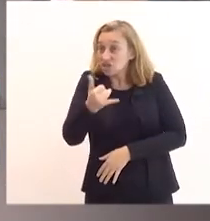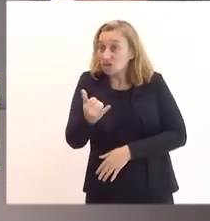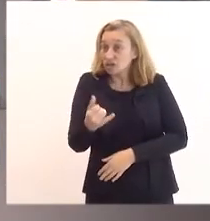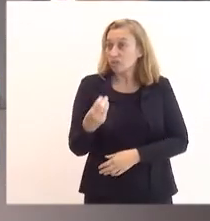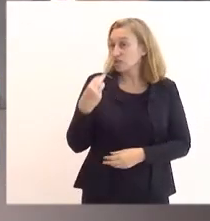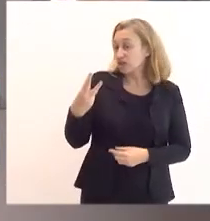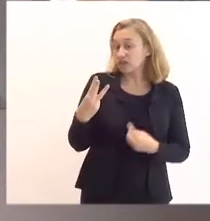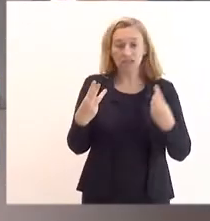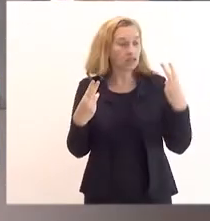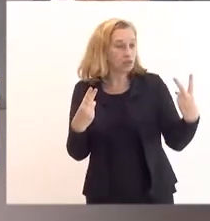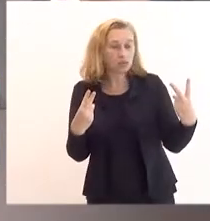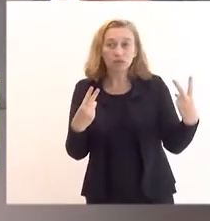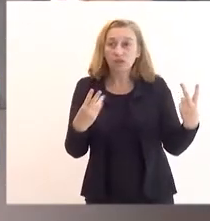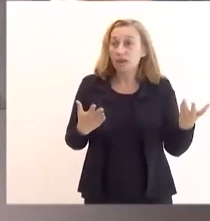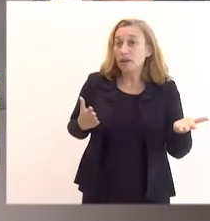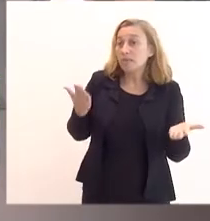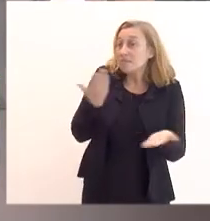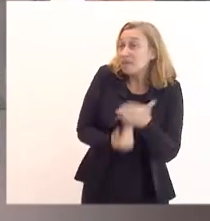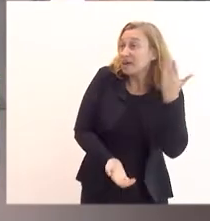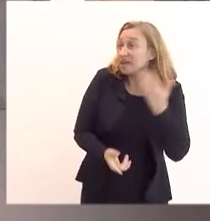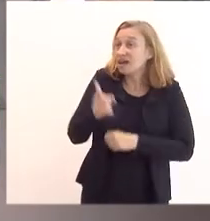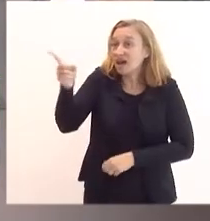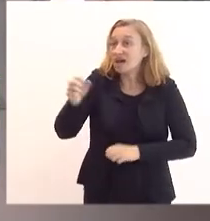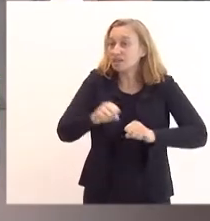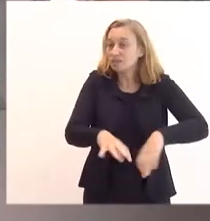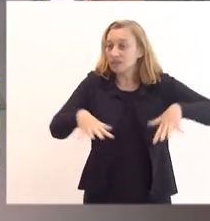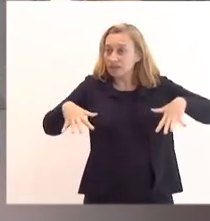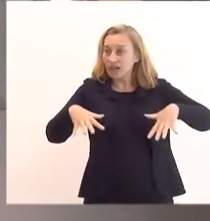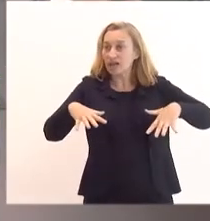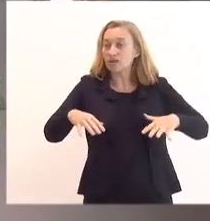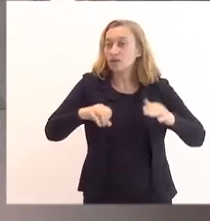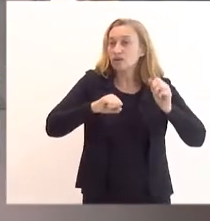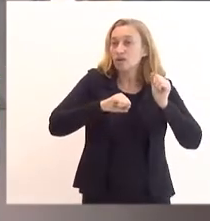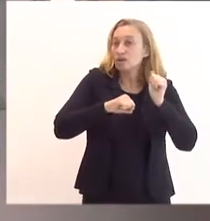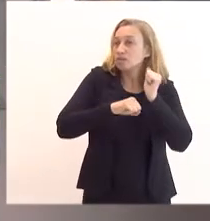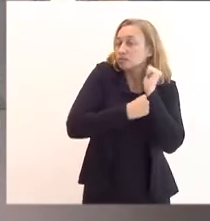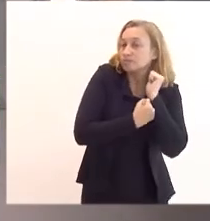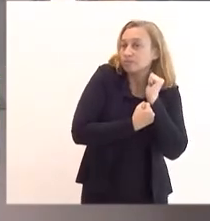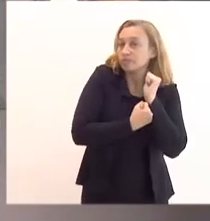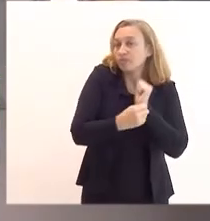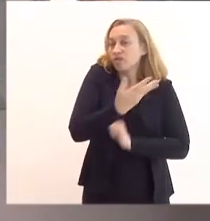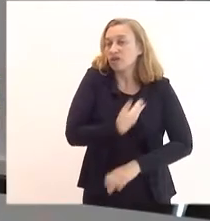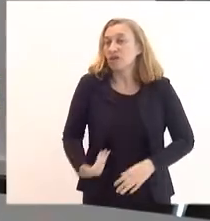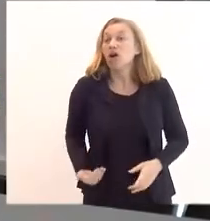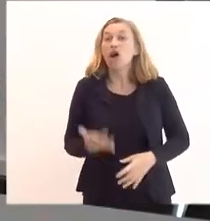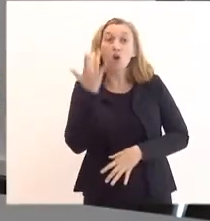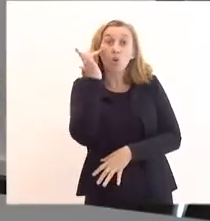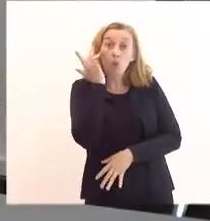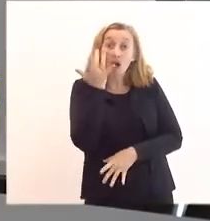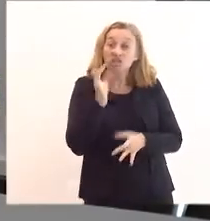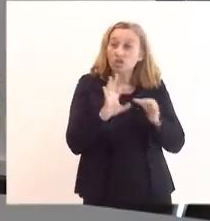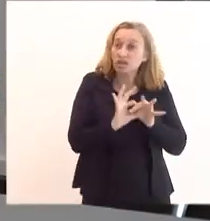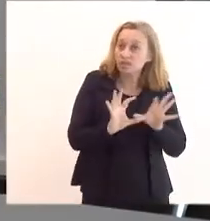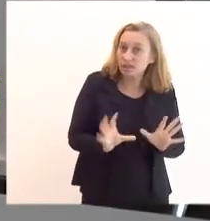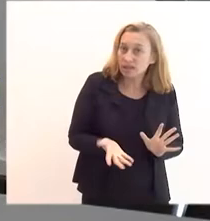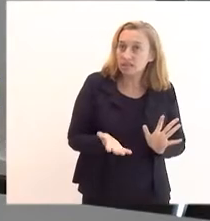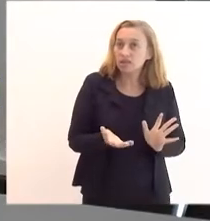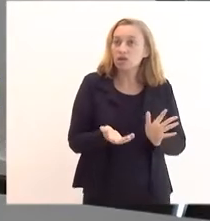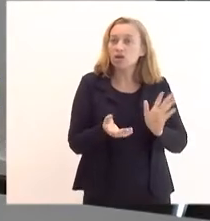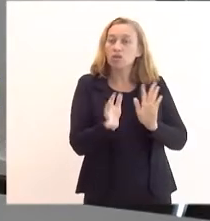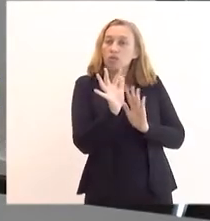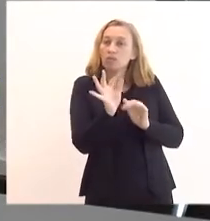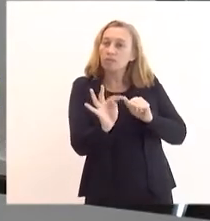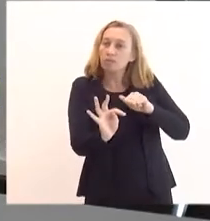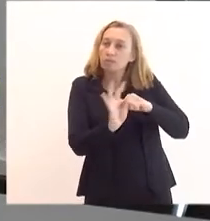3-2, e perder no plenário o governador vetar. Eu acho que uma autorização, mas com os termos técnicos